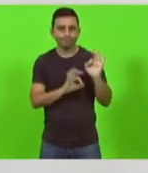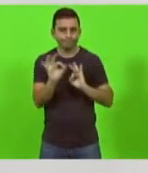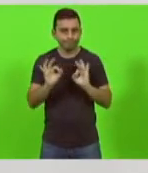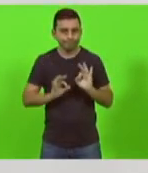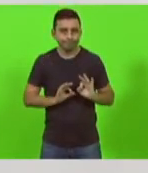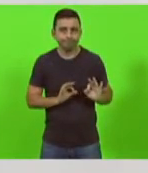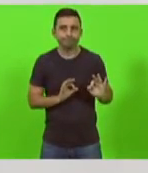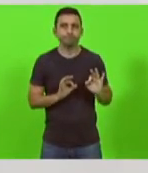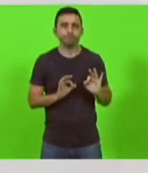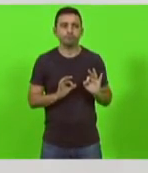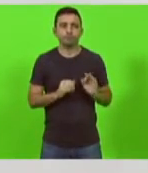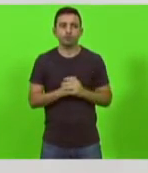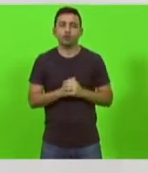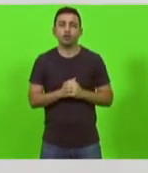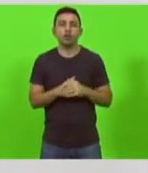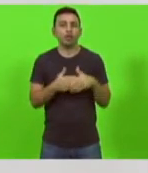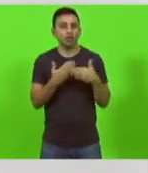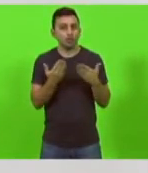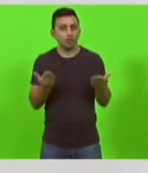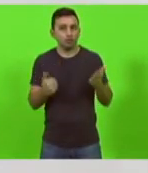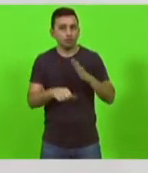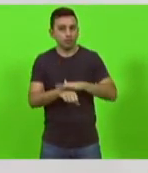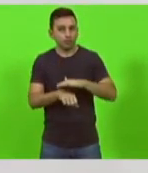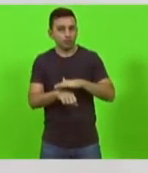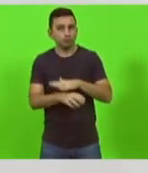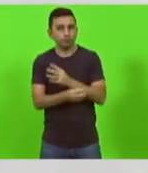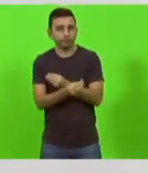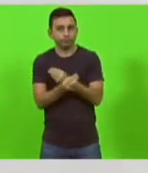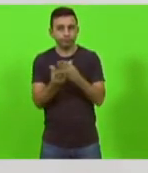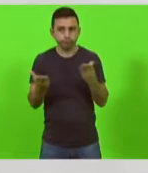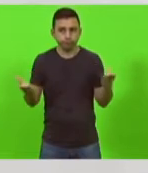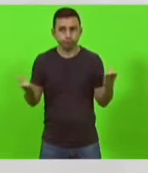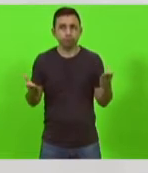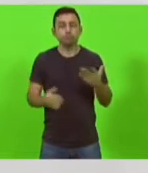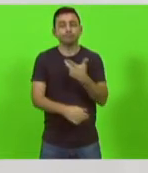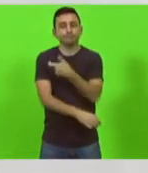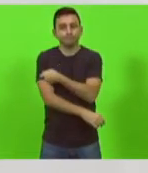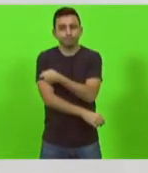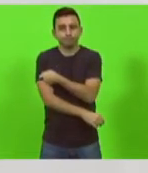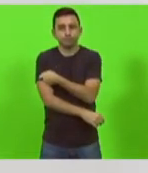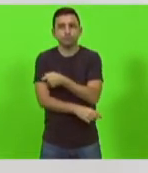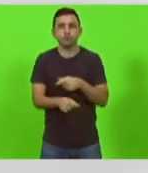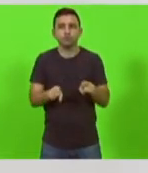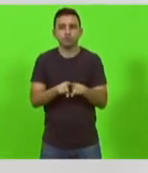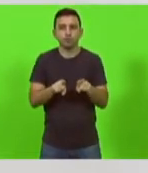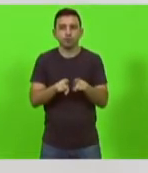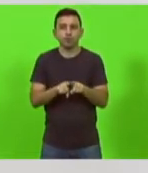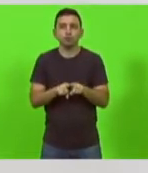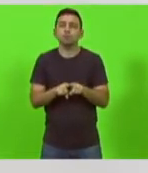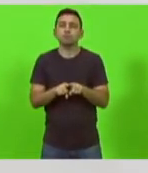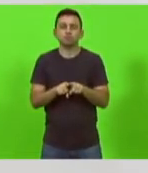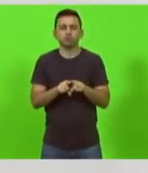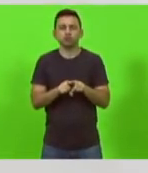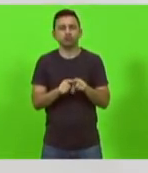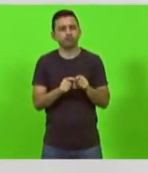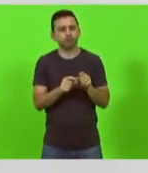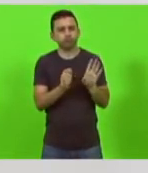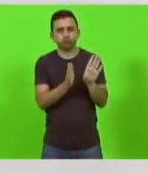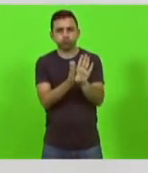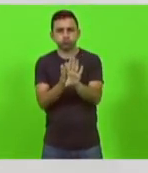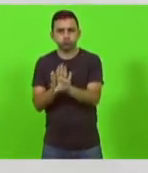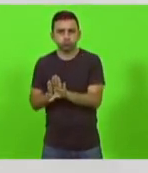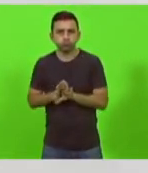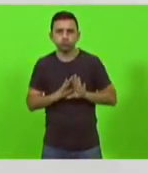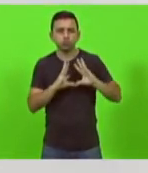uma muito bem-sucedida ação de distribuição de doses, que chegava em todas as regiões em menos de